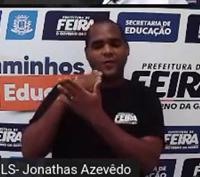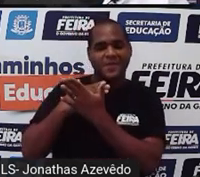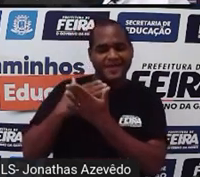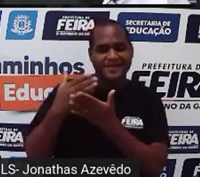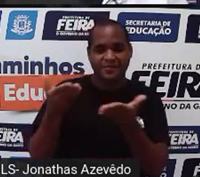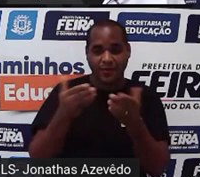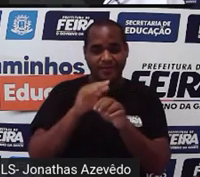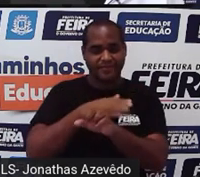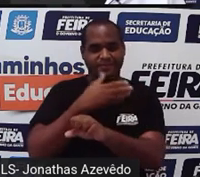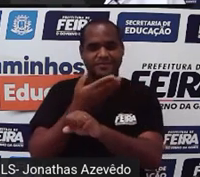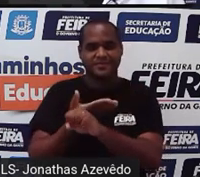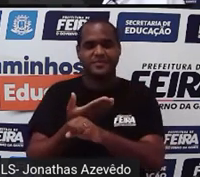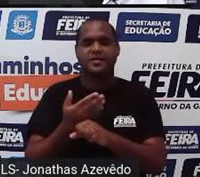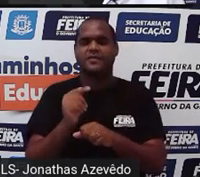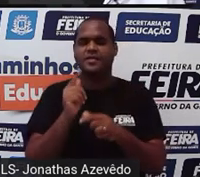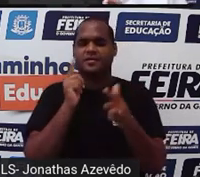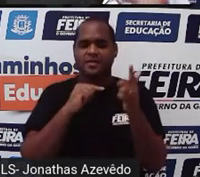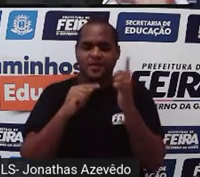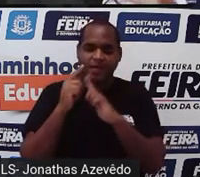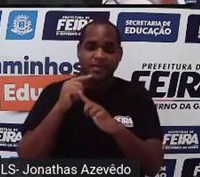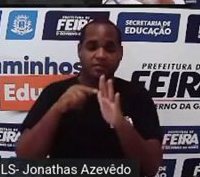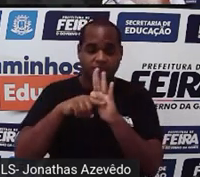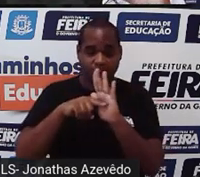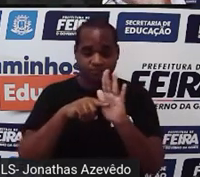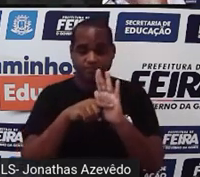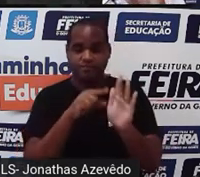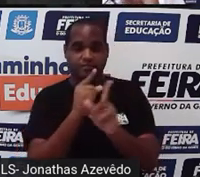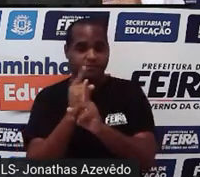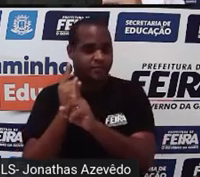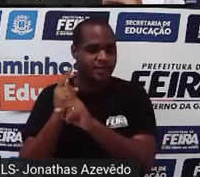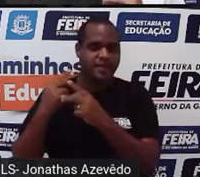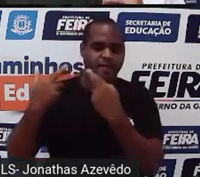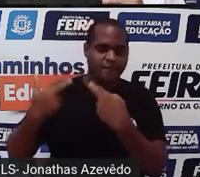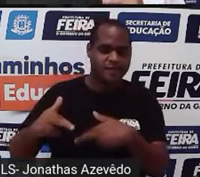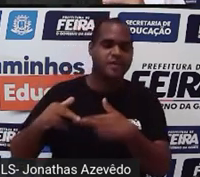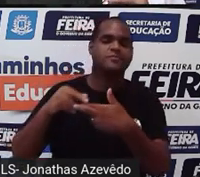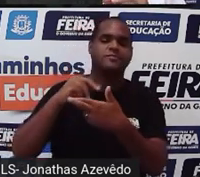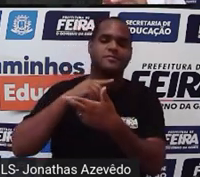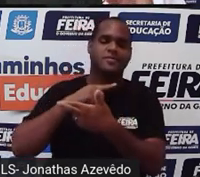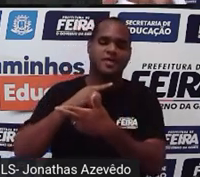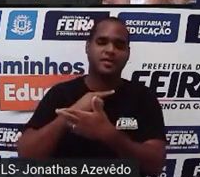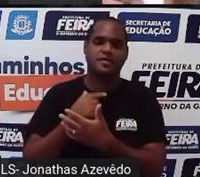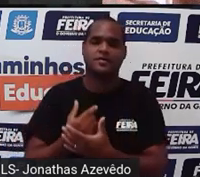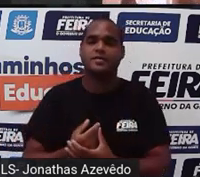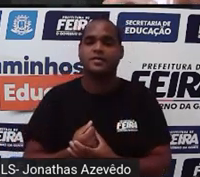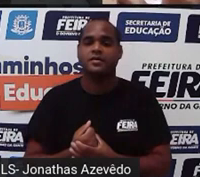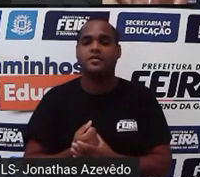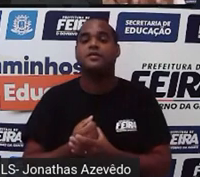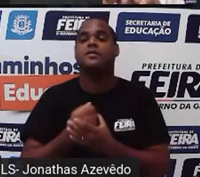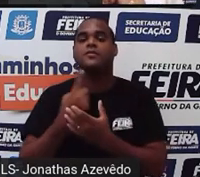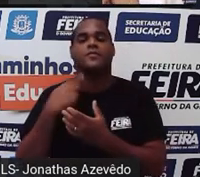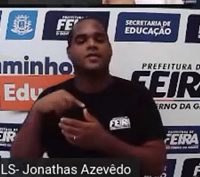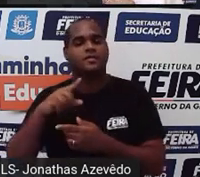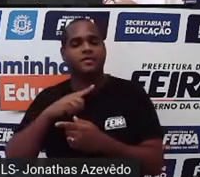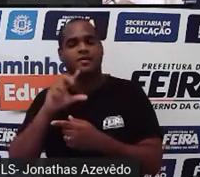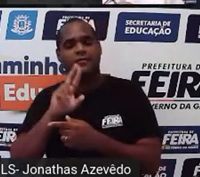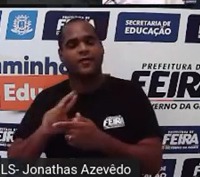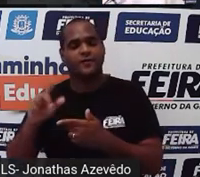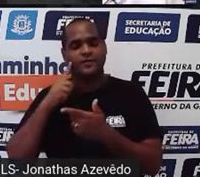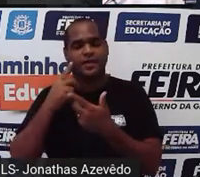começo até agora né a gente fez ali uma uma revisãozinha é usando as tentativas